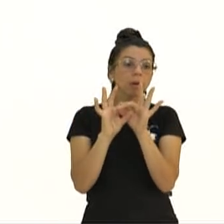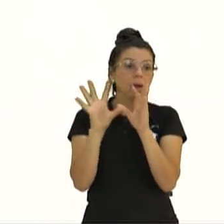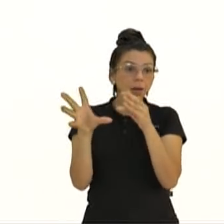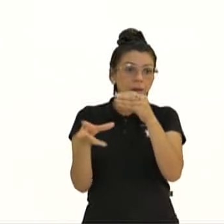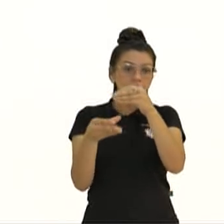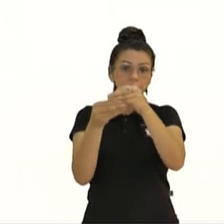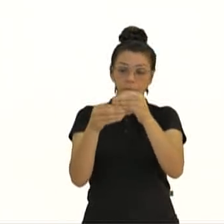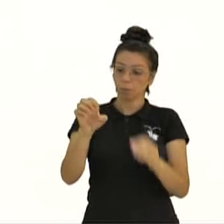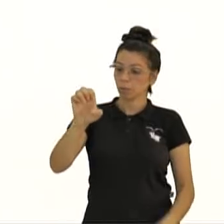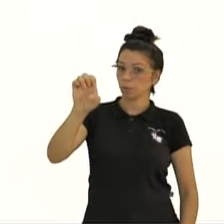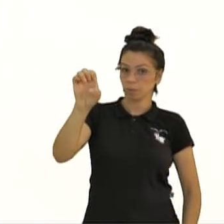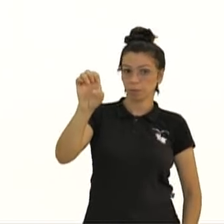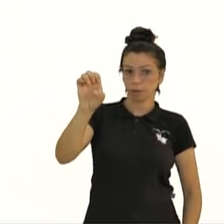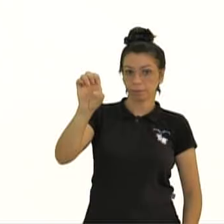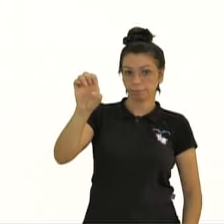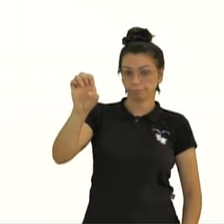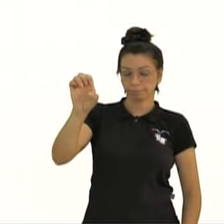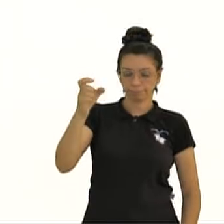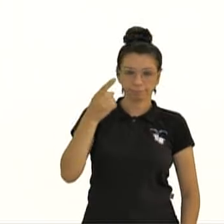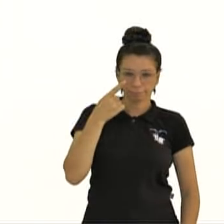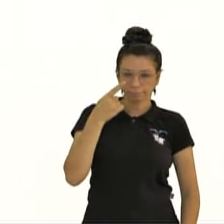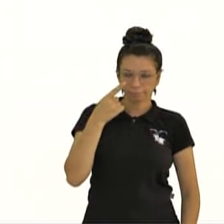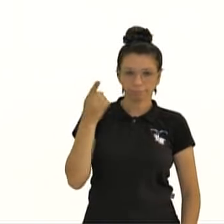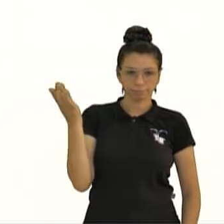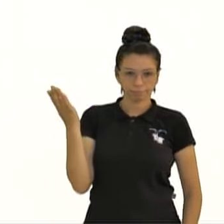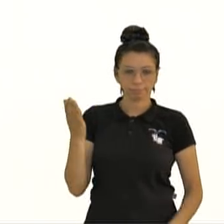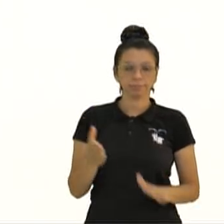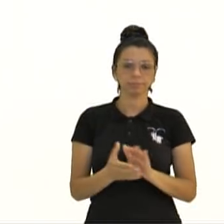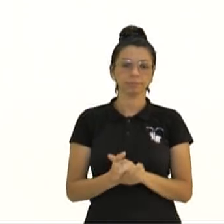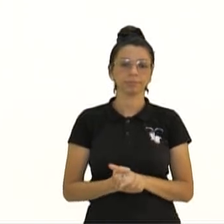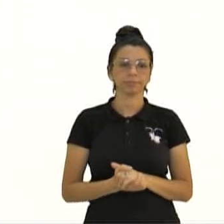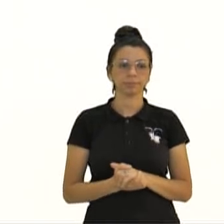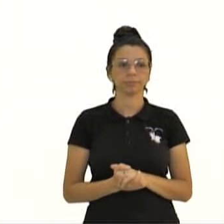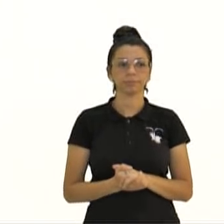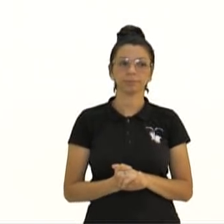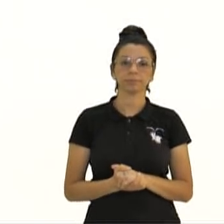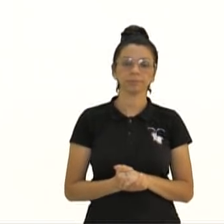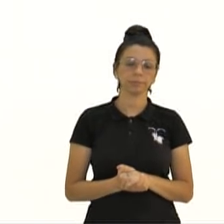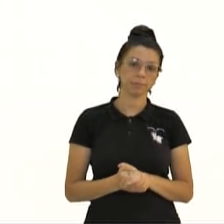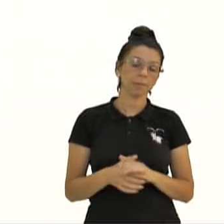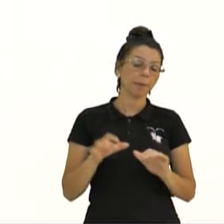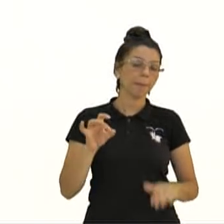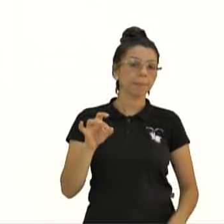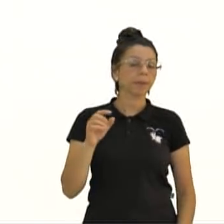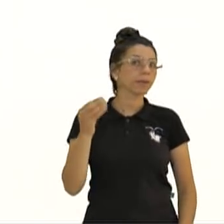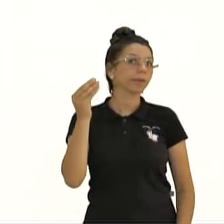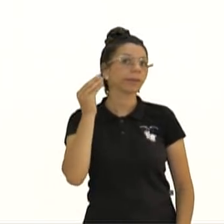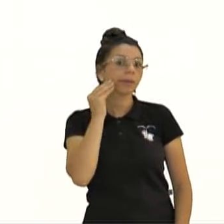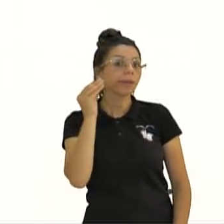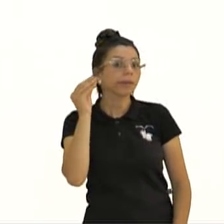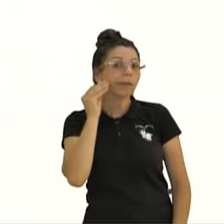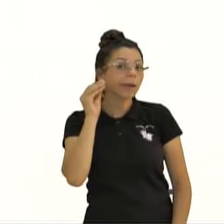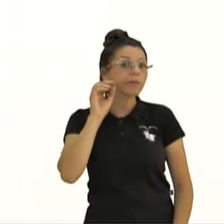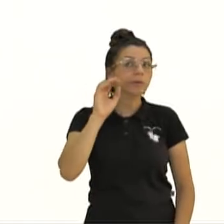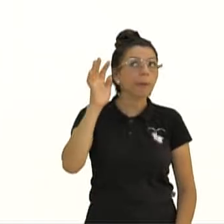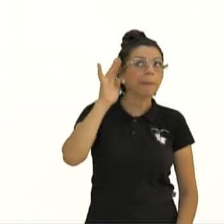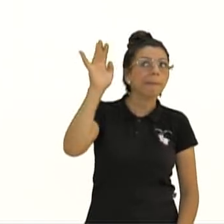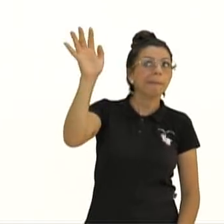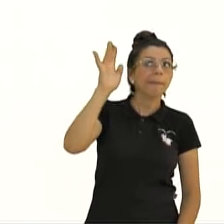aditiva, o E. Vamos ali conferir? Tente apenas não pensar em